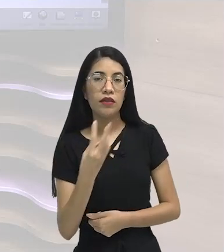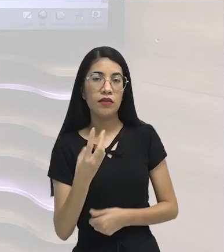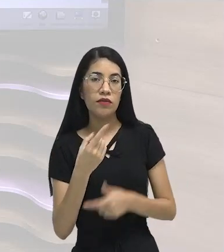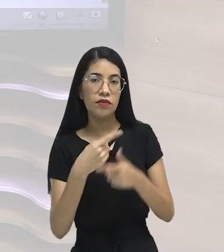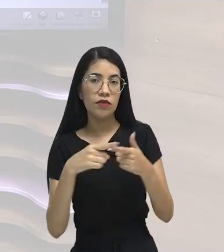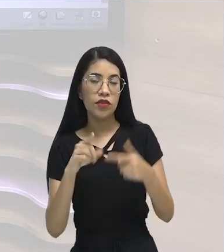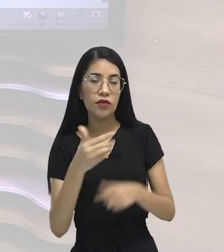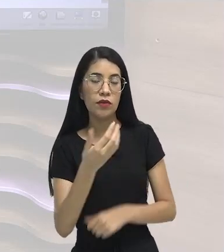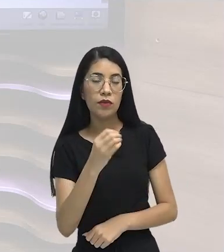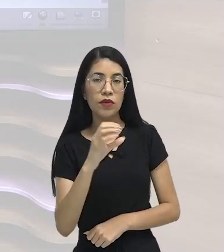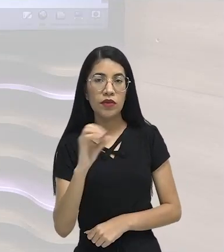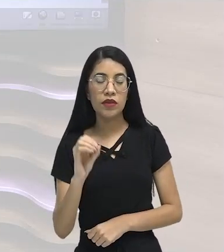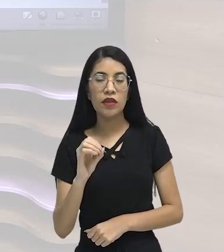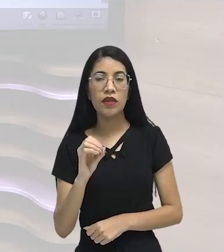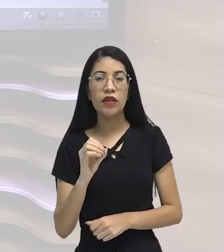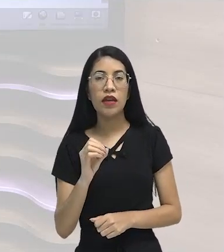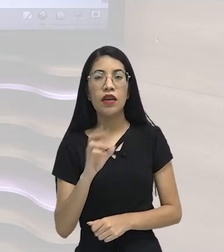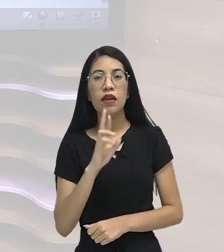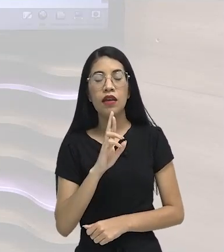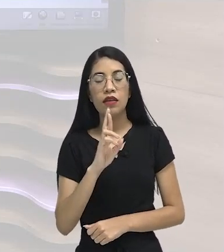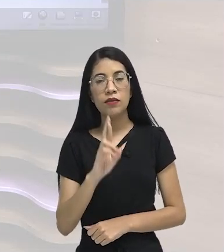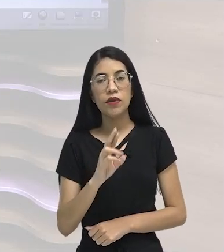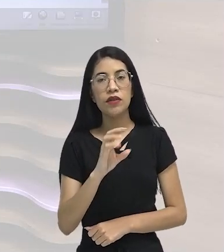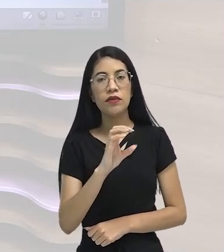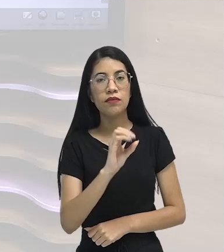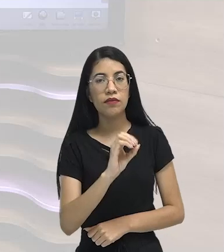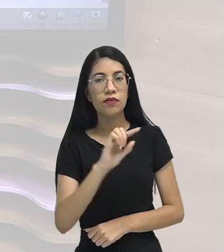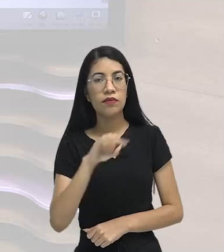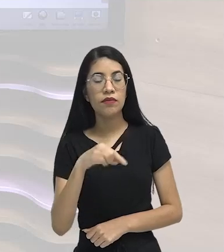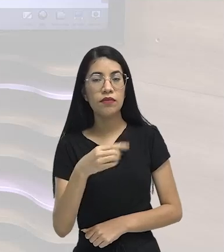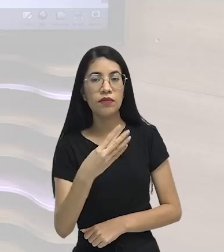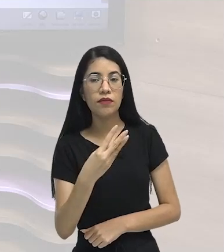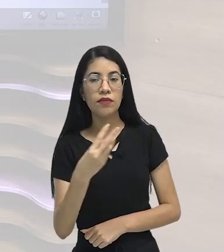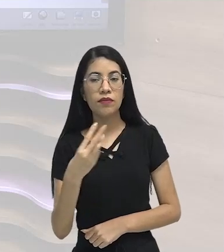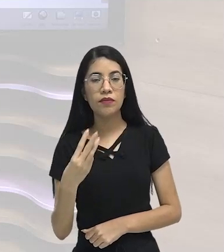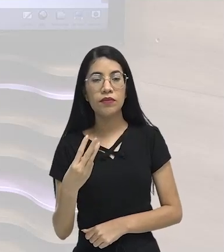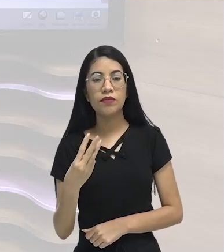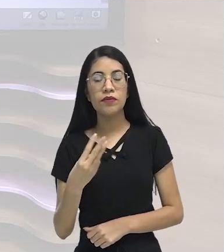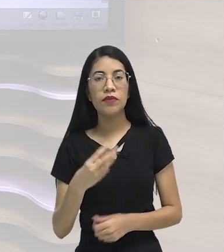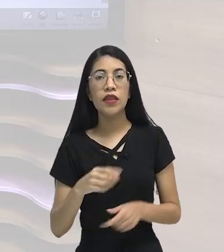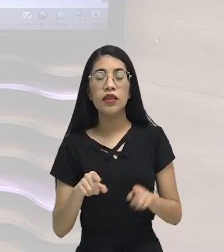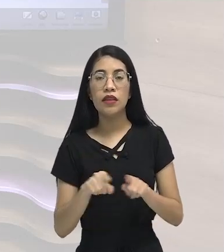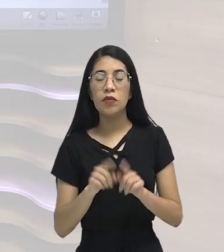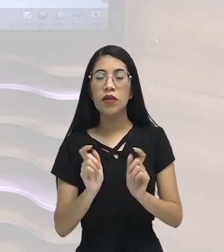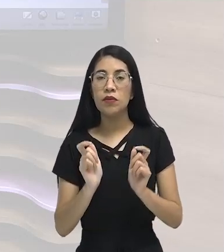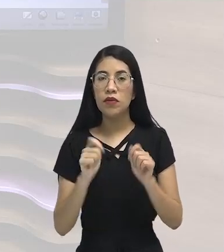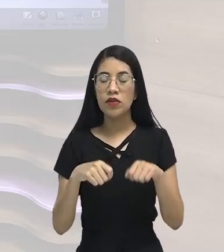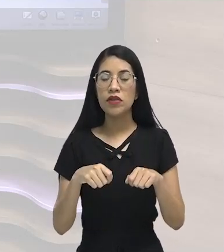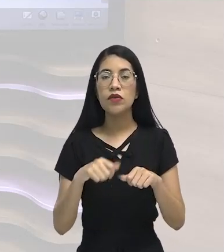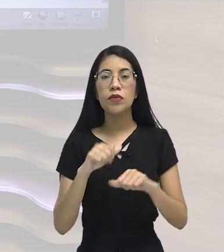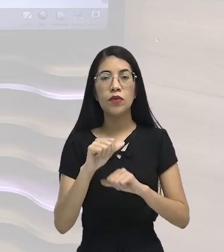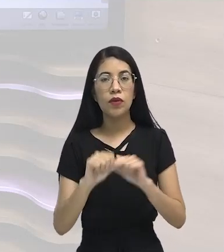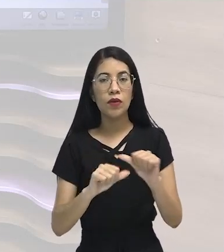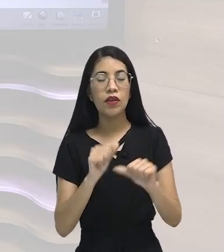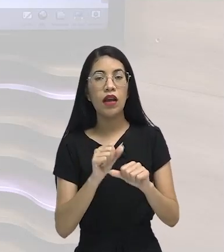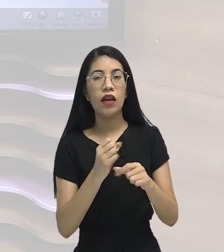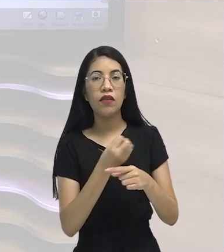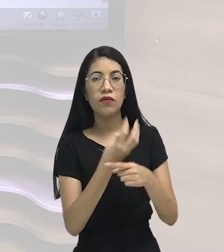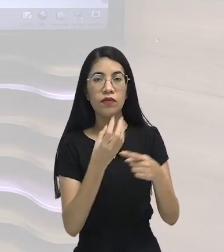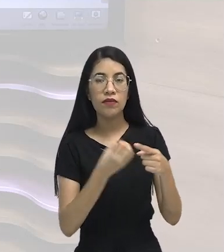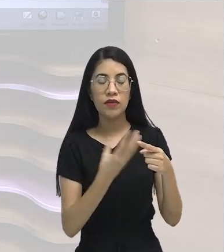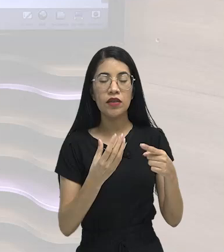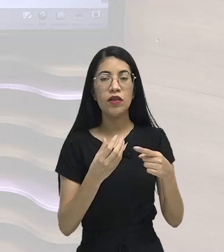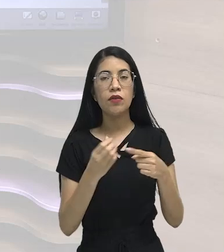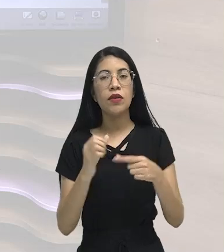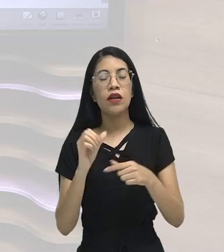100, 0,43. Mas o contrário também é verdade. Você consegue transformar número decimal em